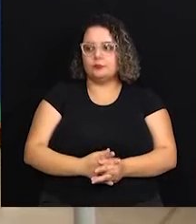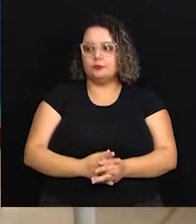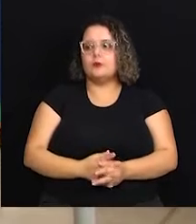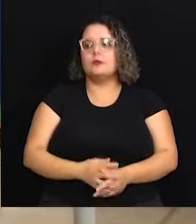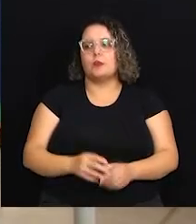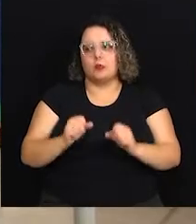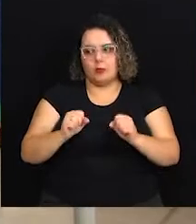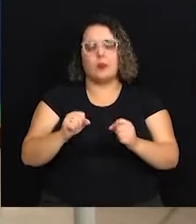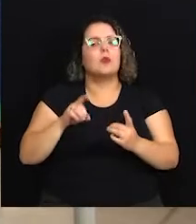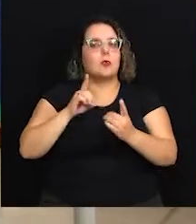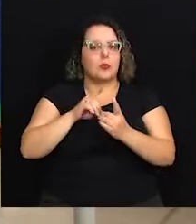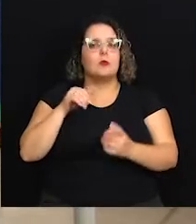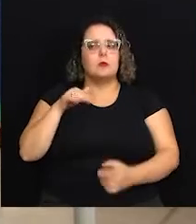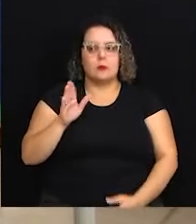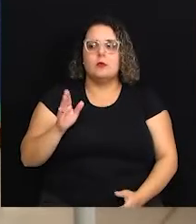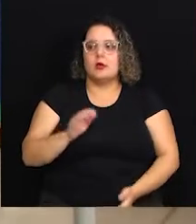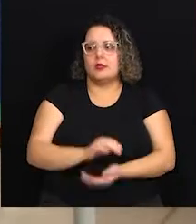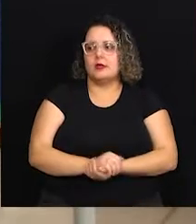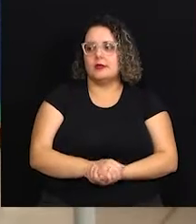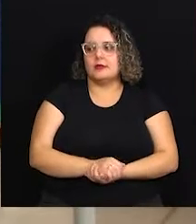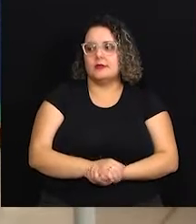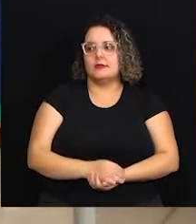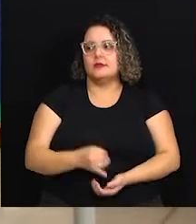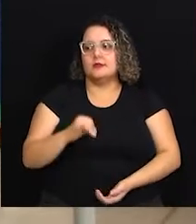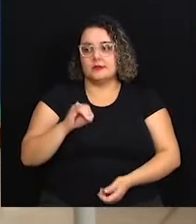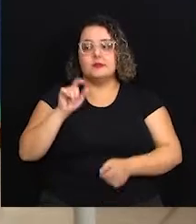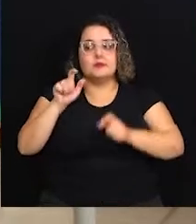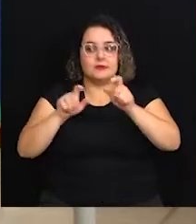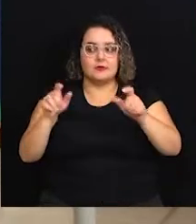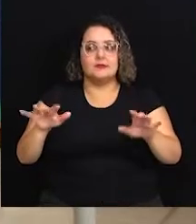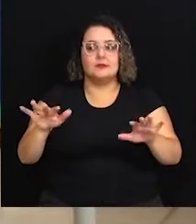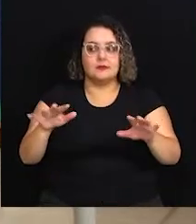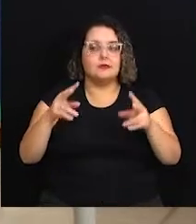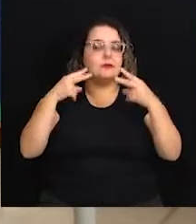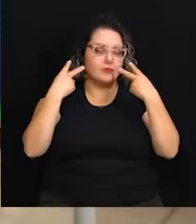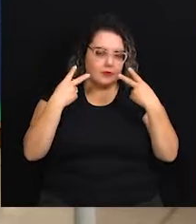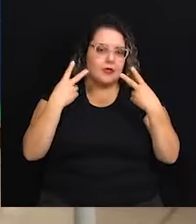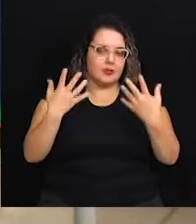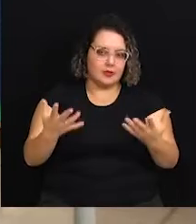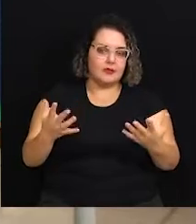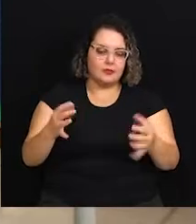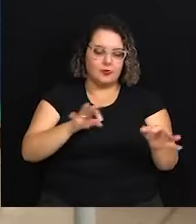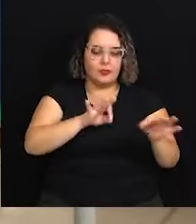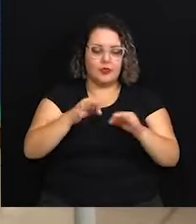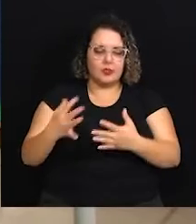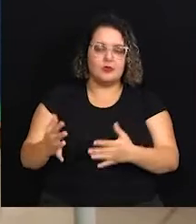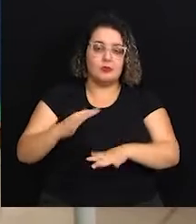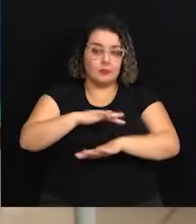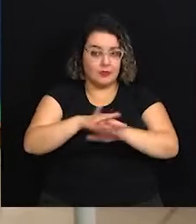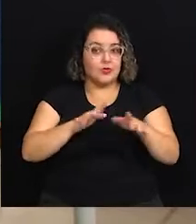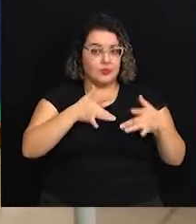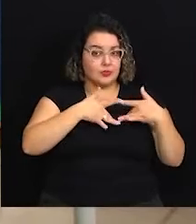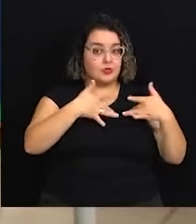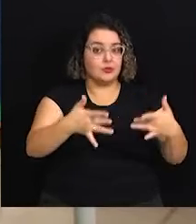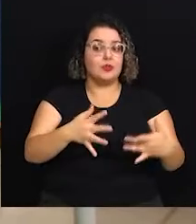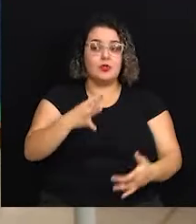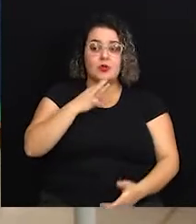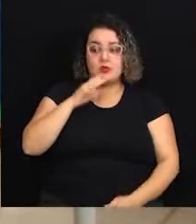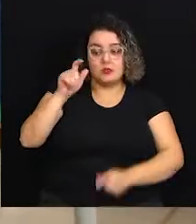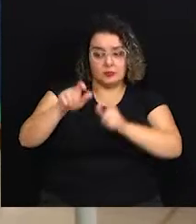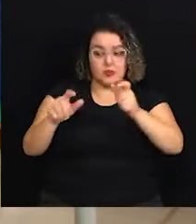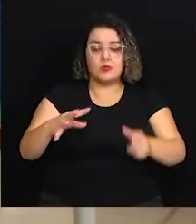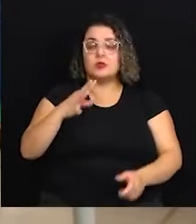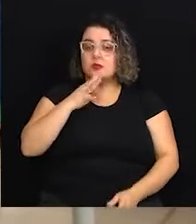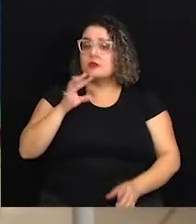de atender um pouquinho mais. Que bom, se alguém aí estiver vendo Mãos Solidárias e conhece uma pessoa que precise desse tipo de